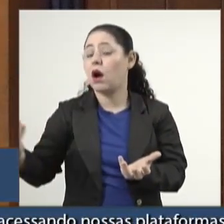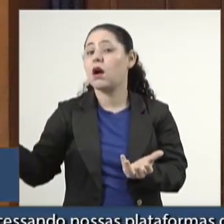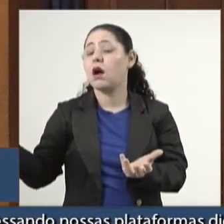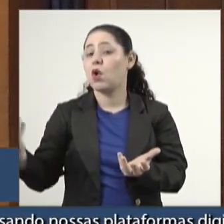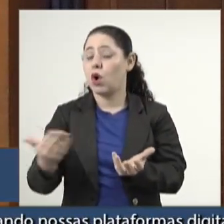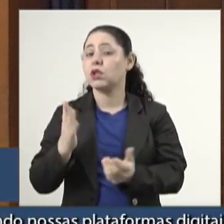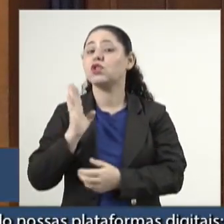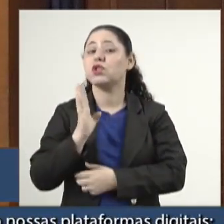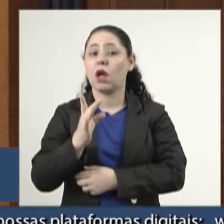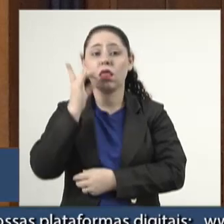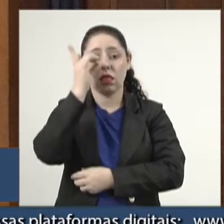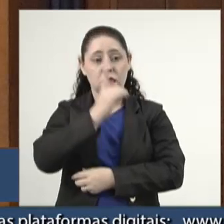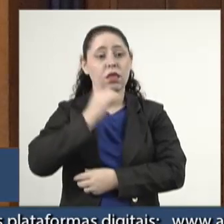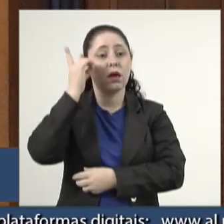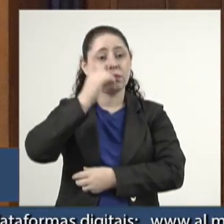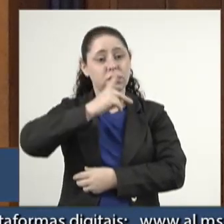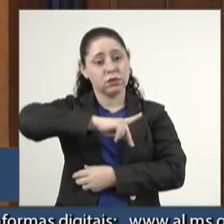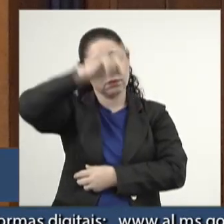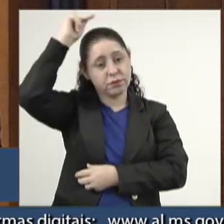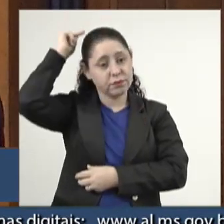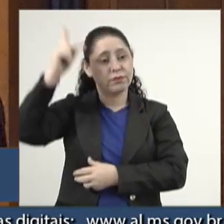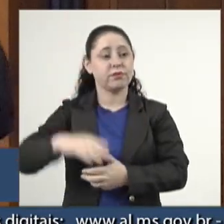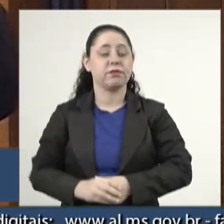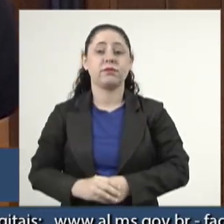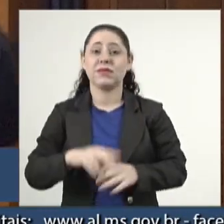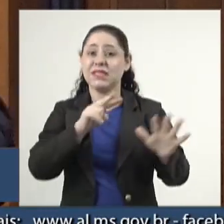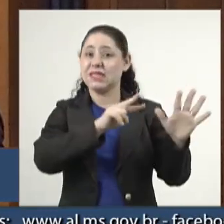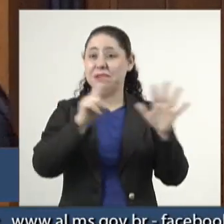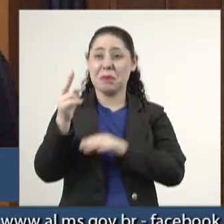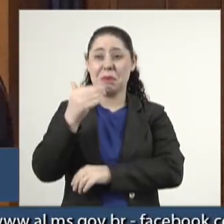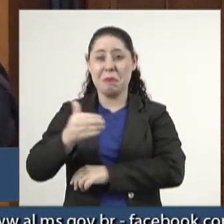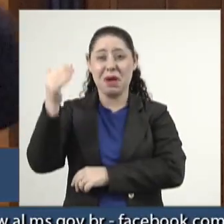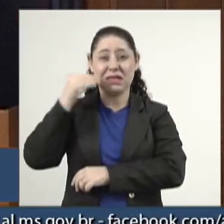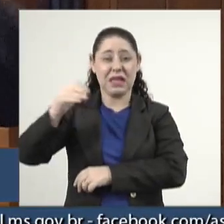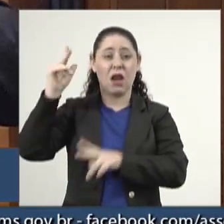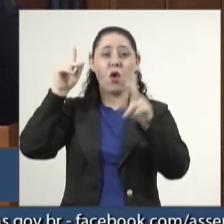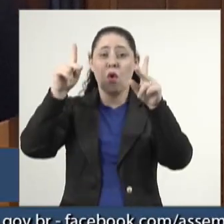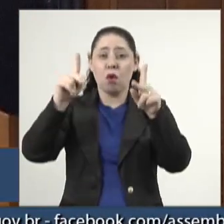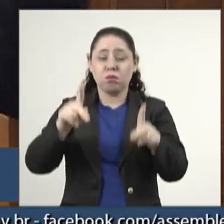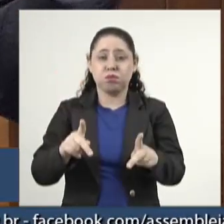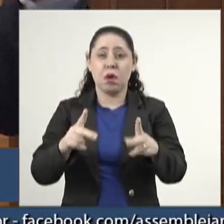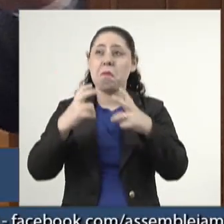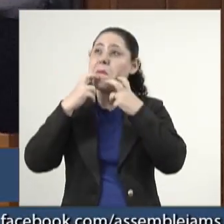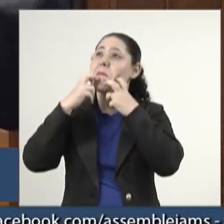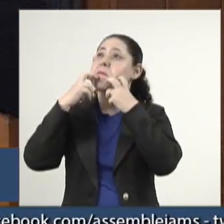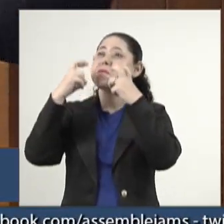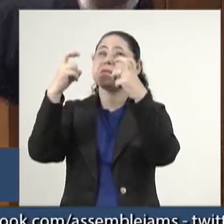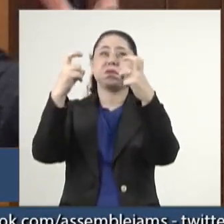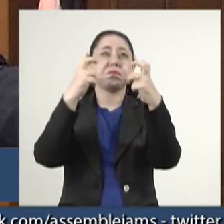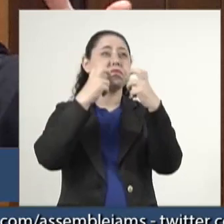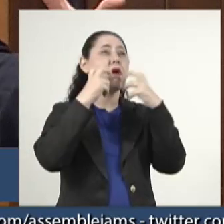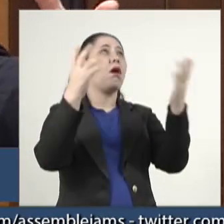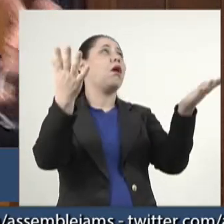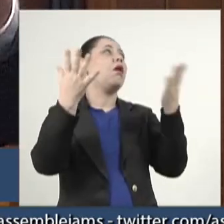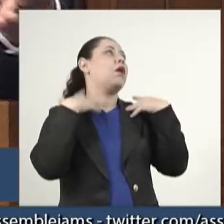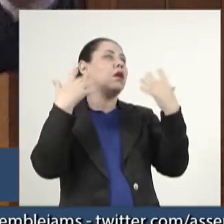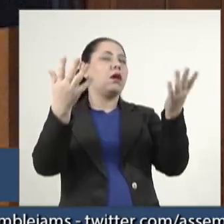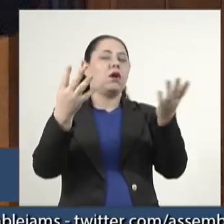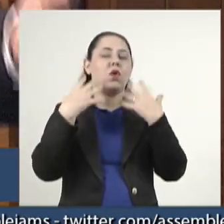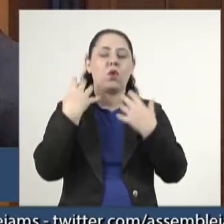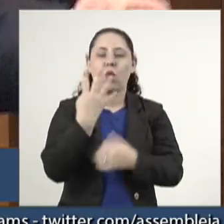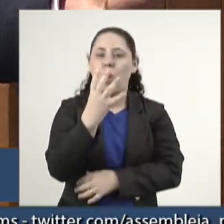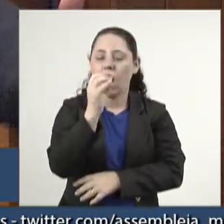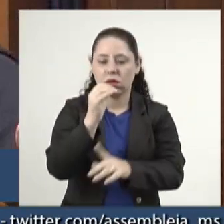passando já, deputado Paulo Correia. Semana passada, o povo gritando, né, de calor,